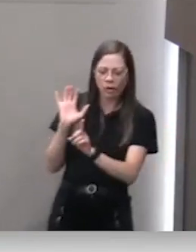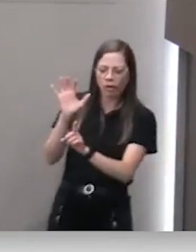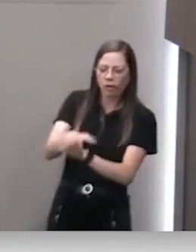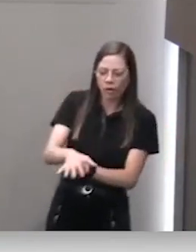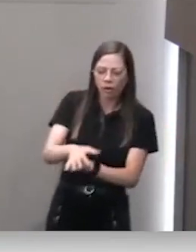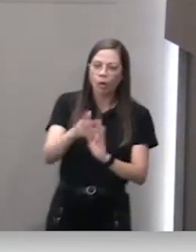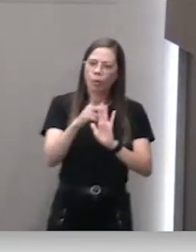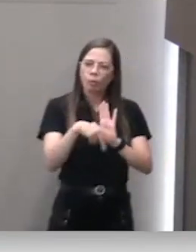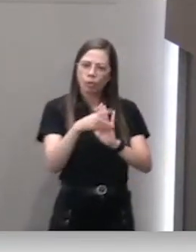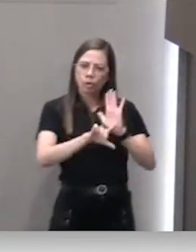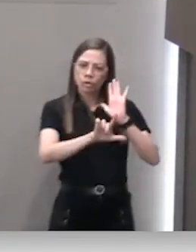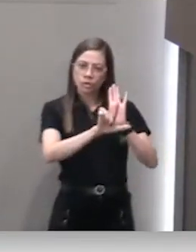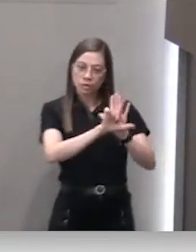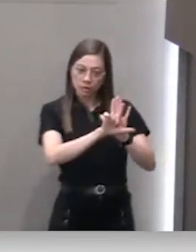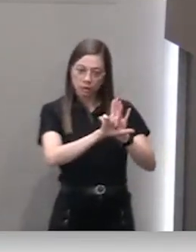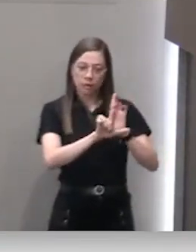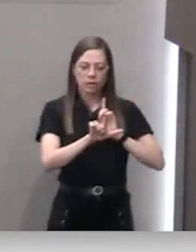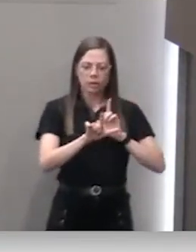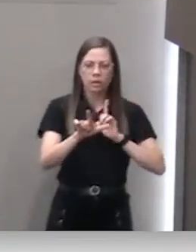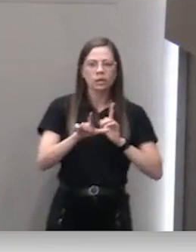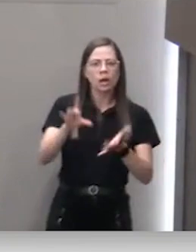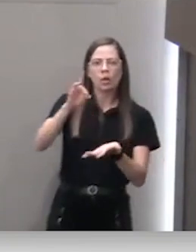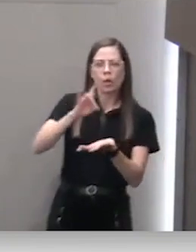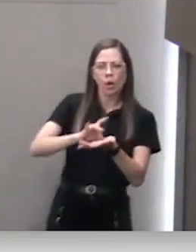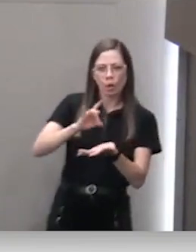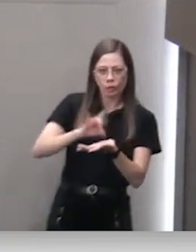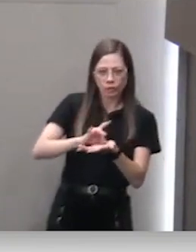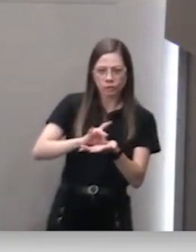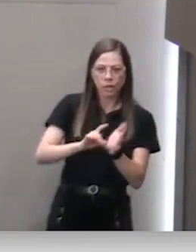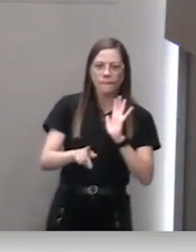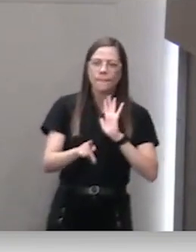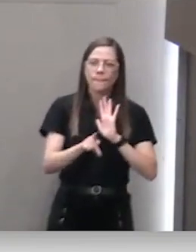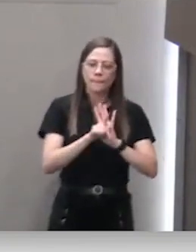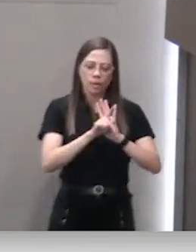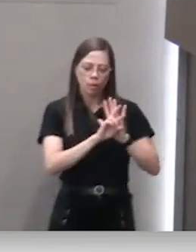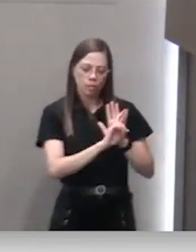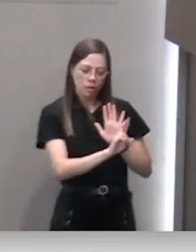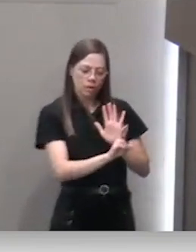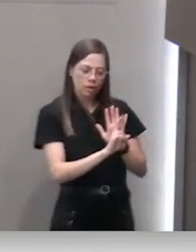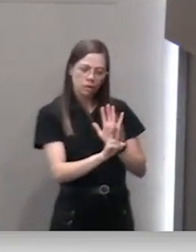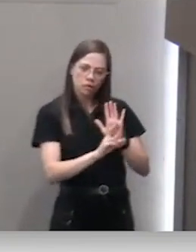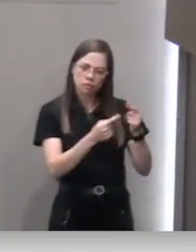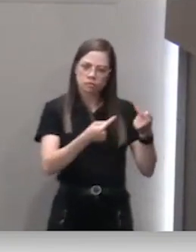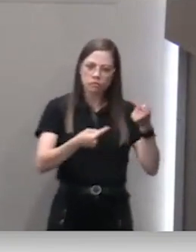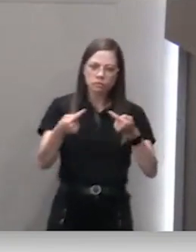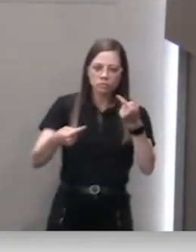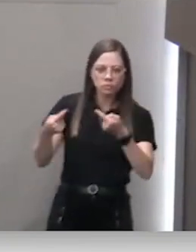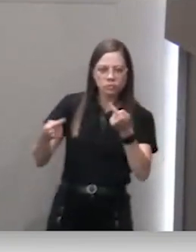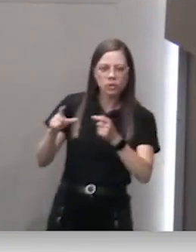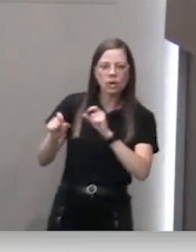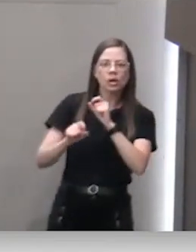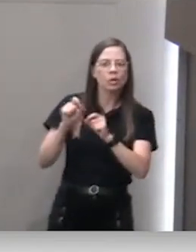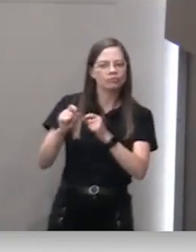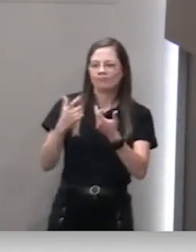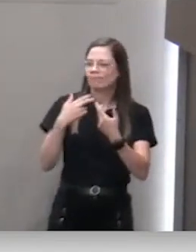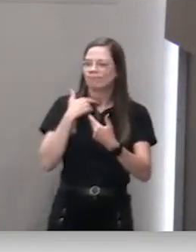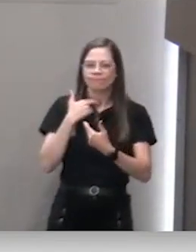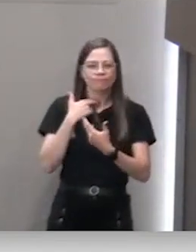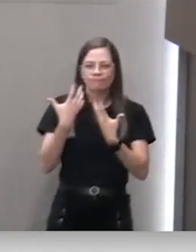projeto de lei que está com seus legítimos representantes discutindo, é que não caberia.